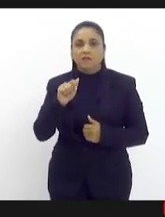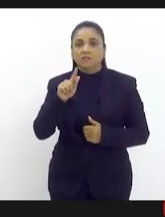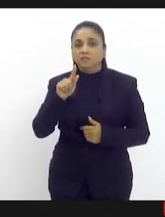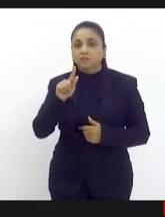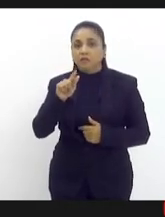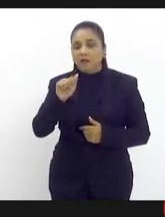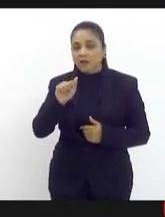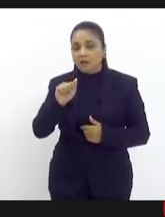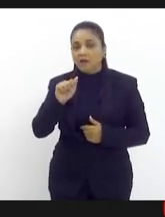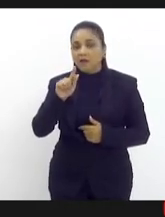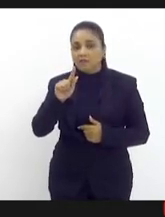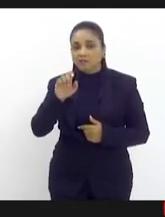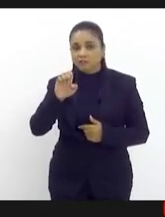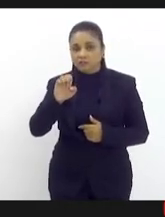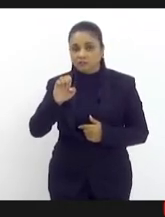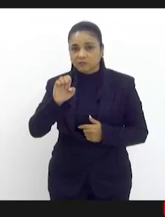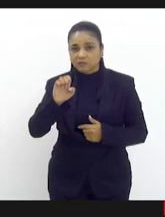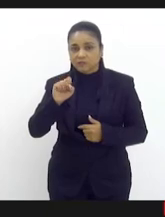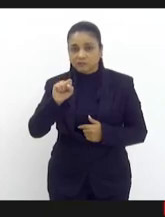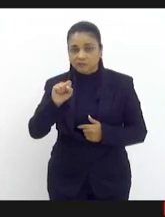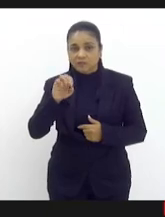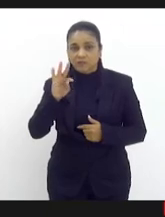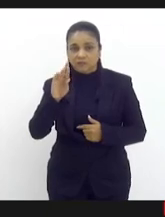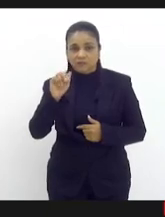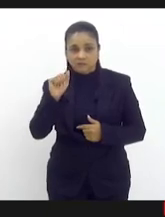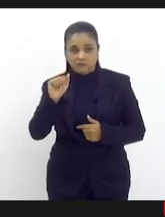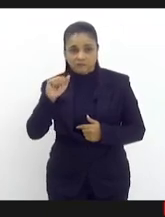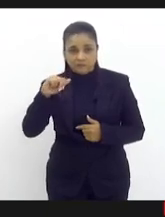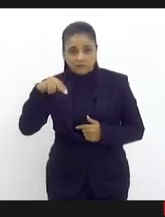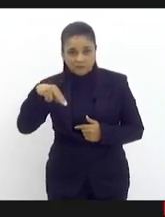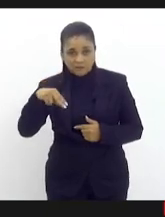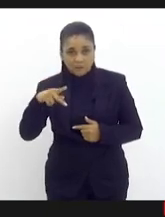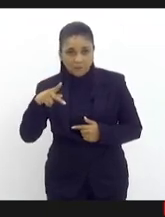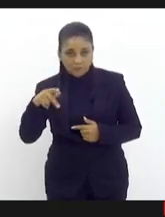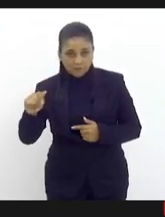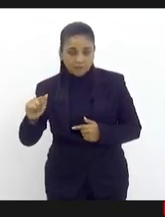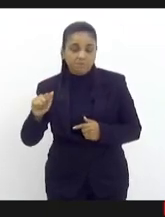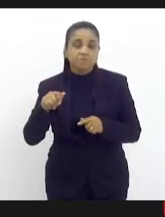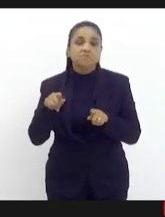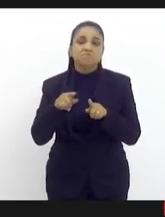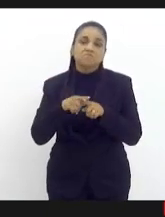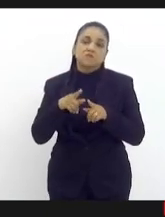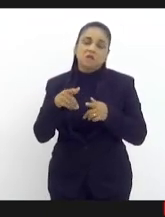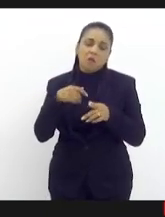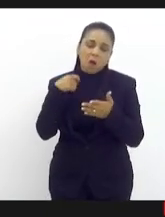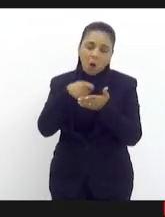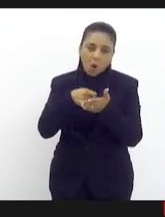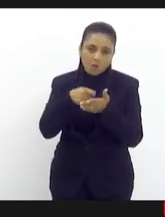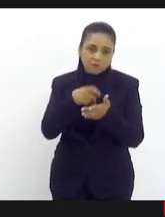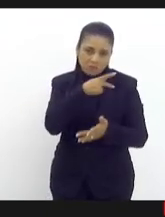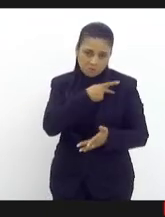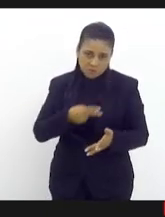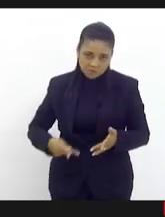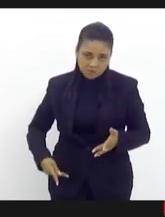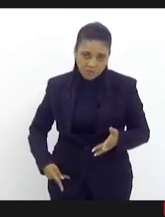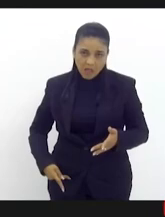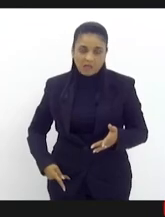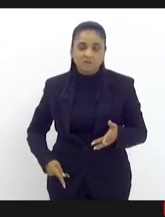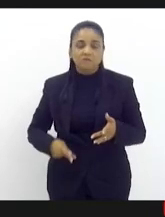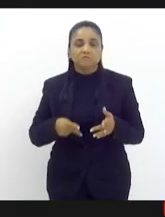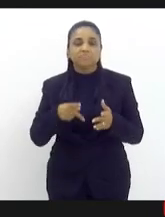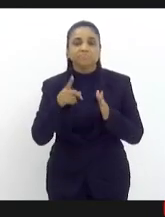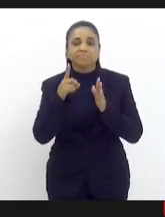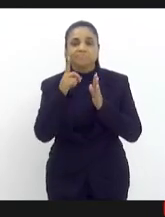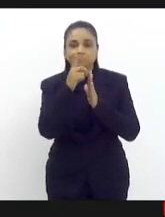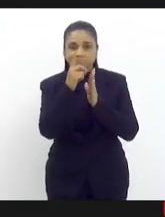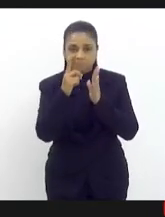E agora nós teremos também, como fomos como deputado cobrando dele, como presidente do DETRAN, estaremos